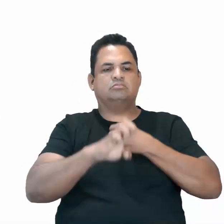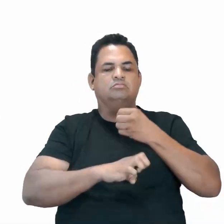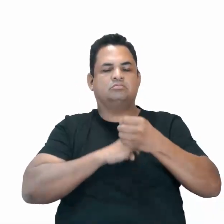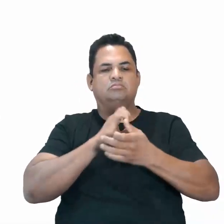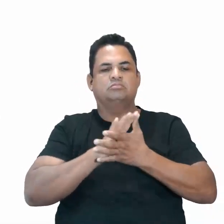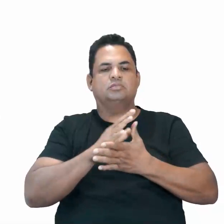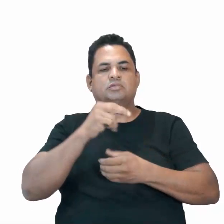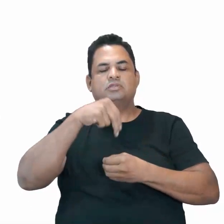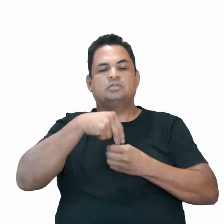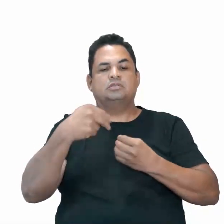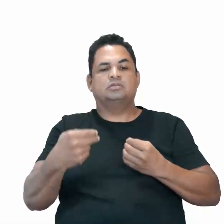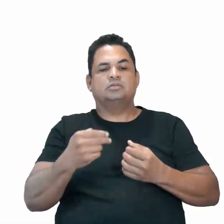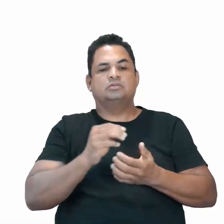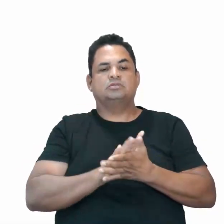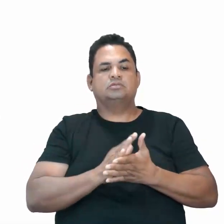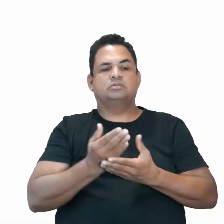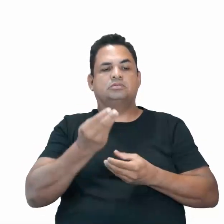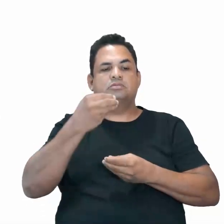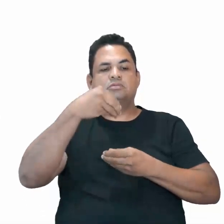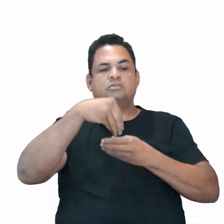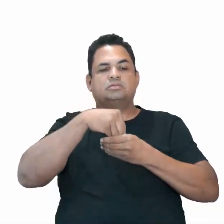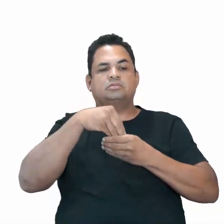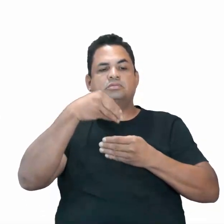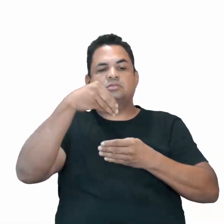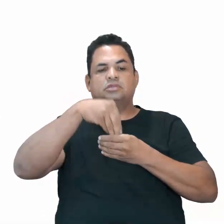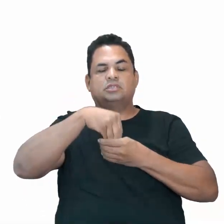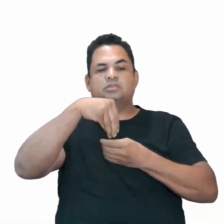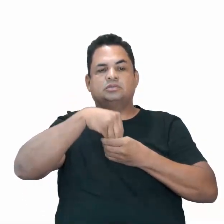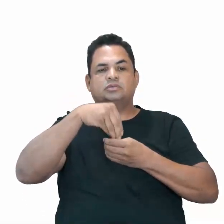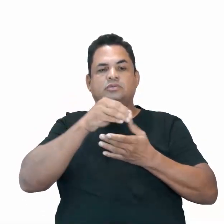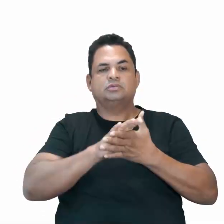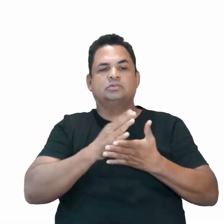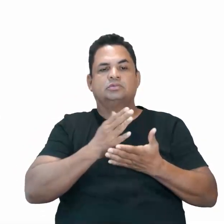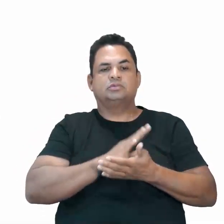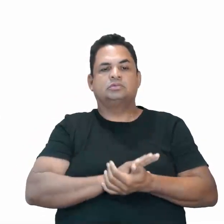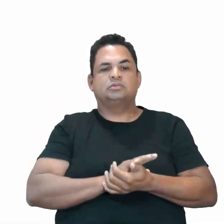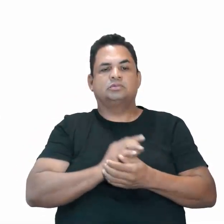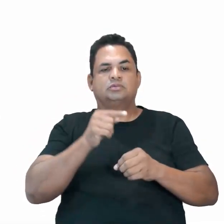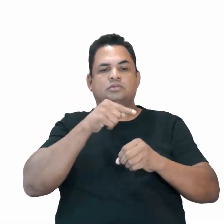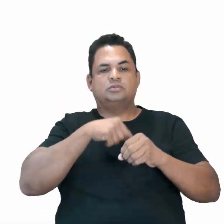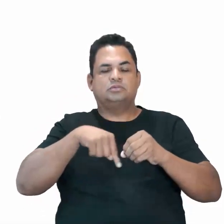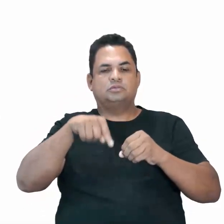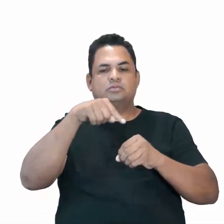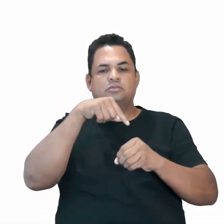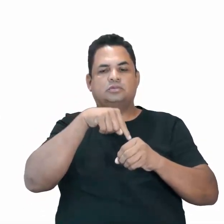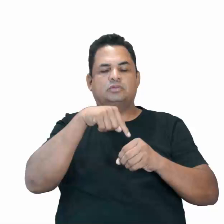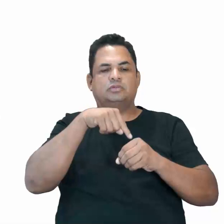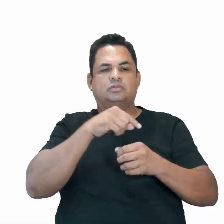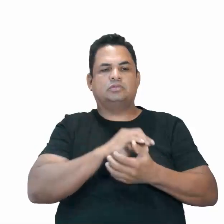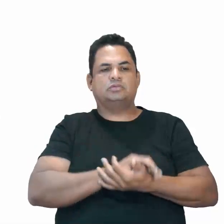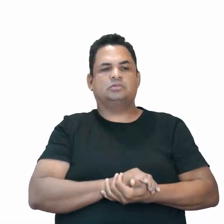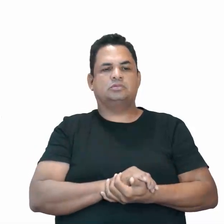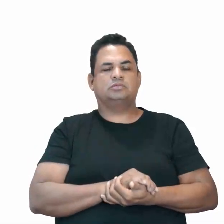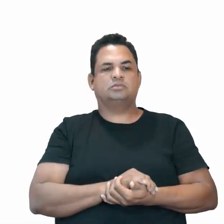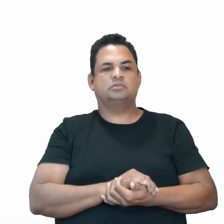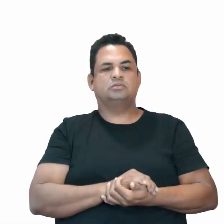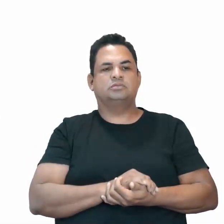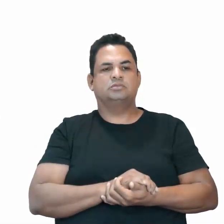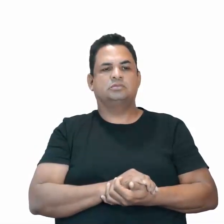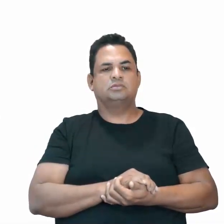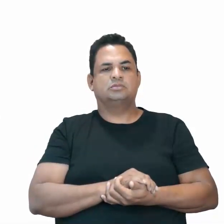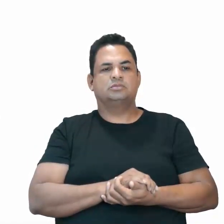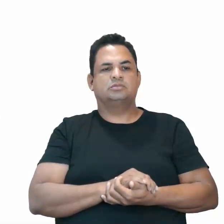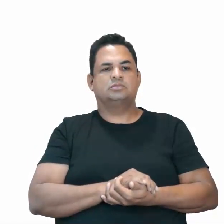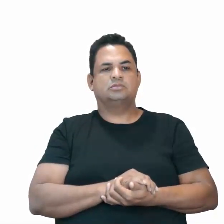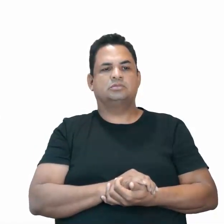né? Então, no interior desse átomo, chamado de núcleo. Então, olha só o núcleo aqui na representação, só que ele está